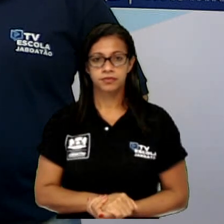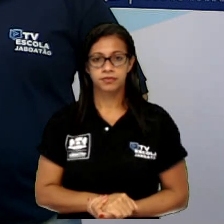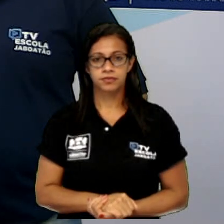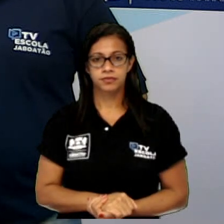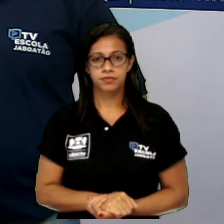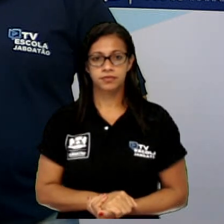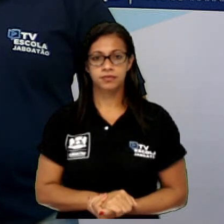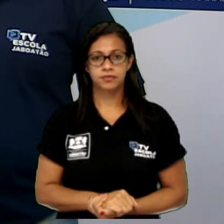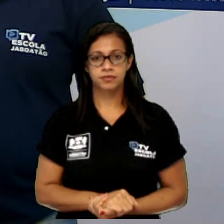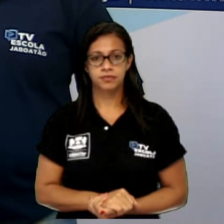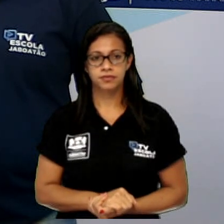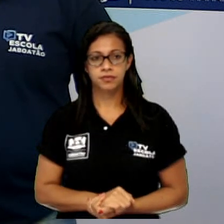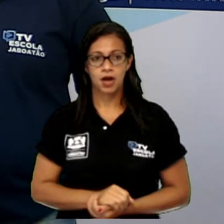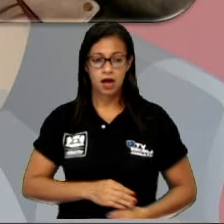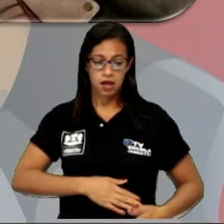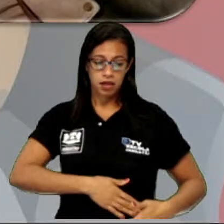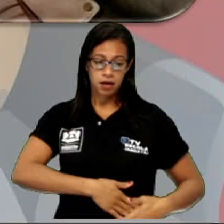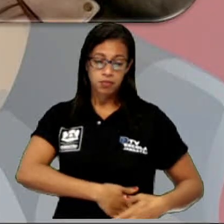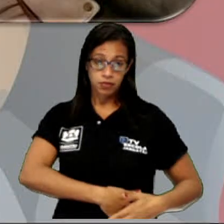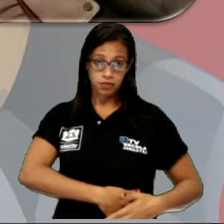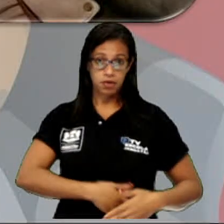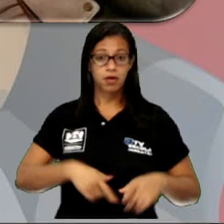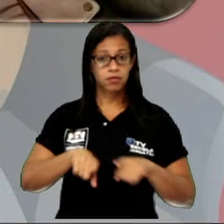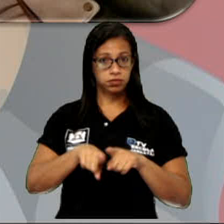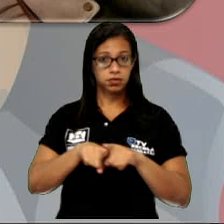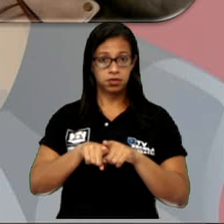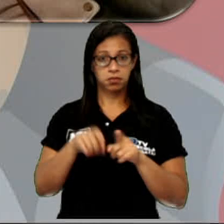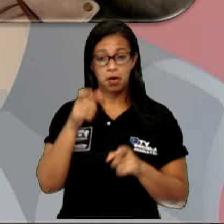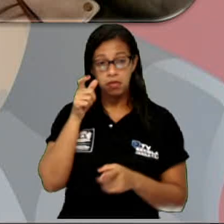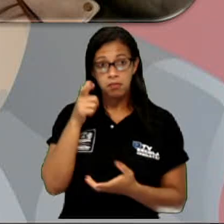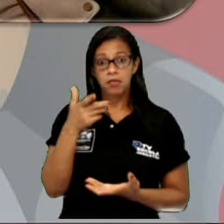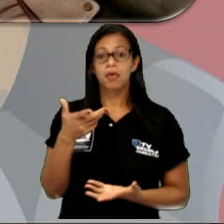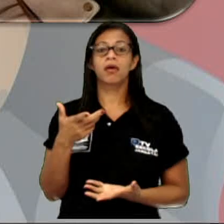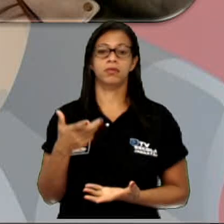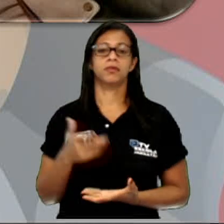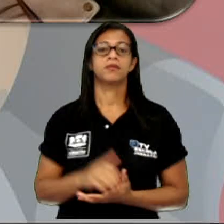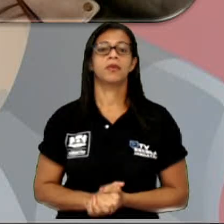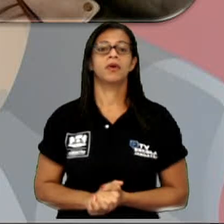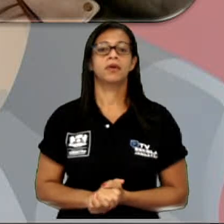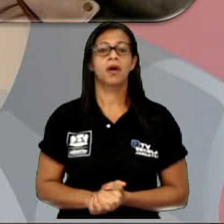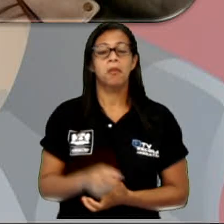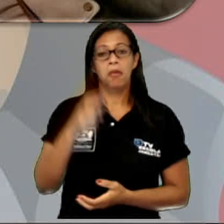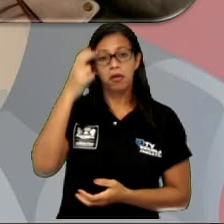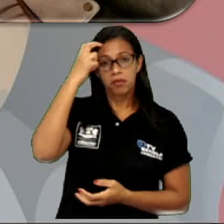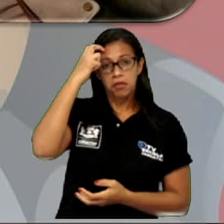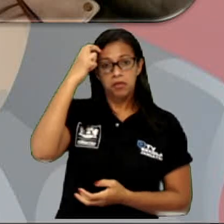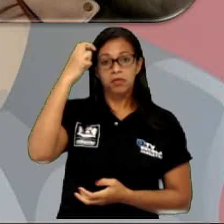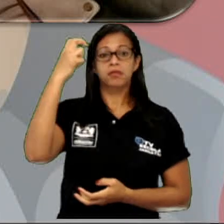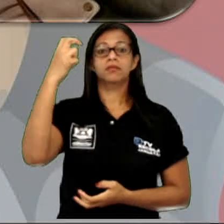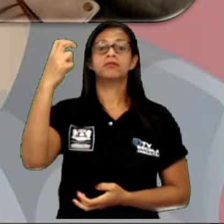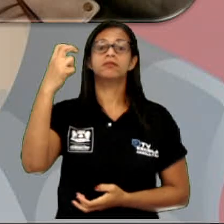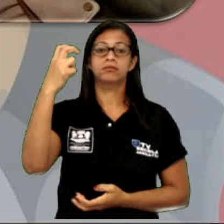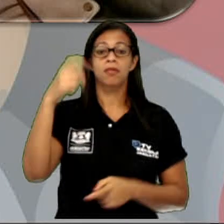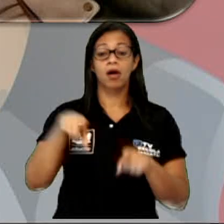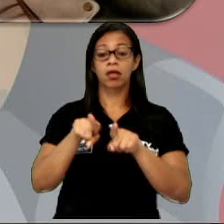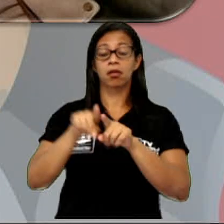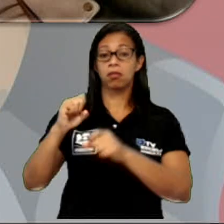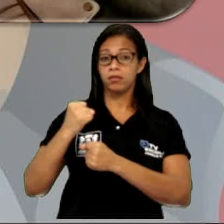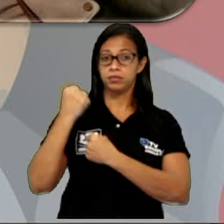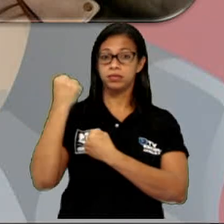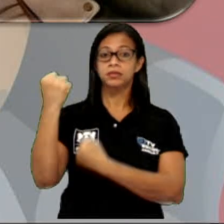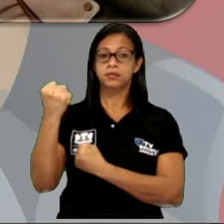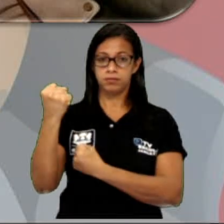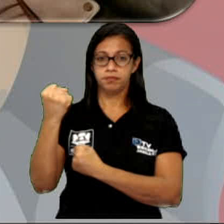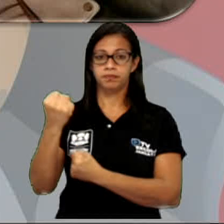Napoleão também é admirado pela sua inteligência, né? Criticado pela visão de poder, então a gente vai ver o que é isso aí,